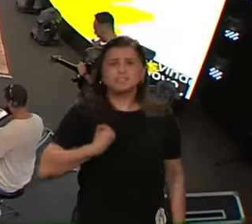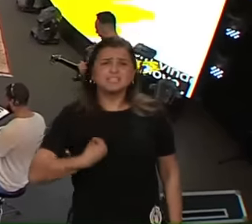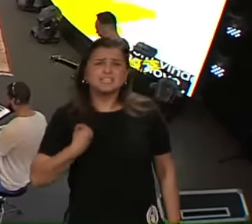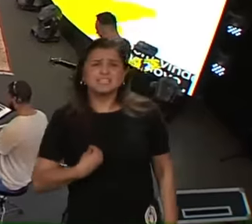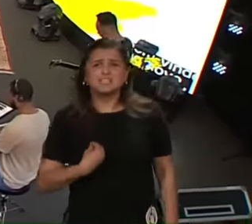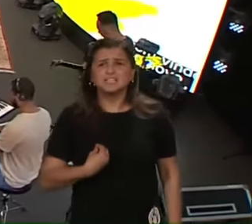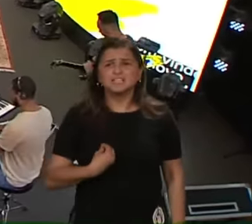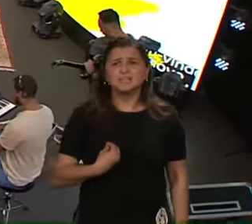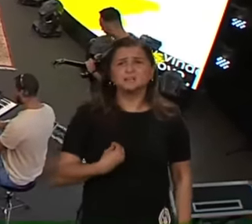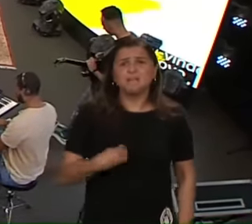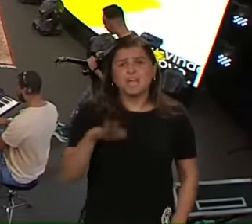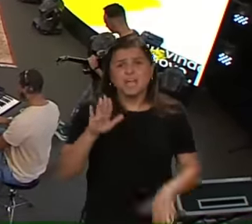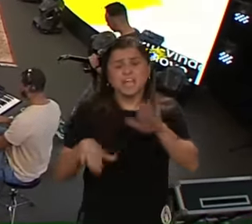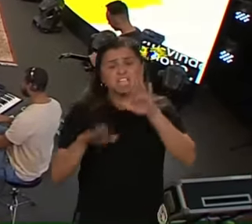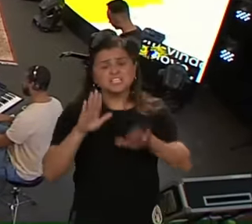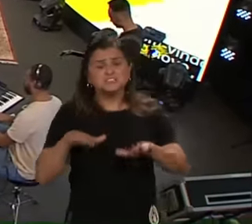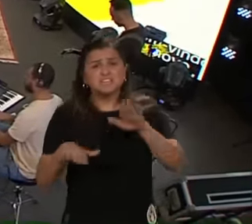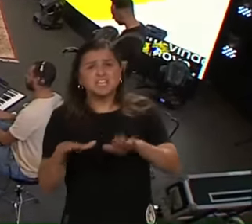mais jovens do que você,